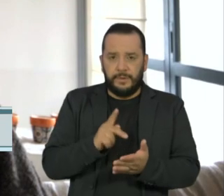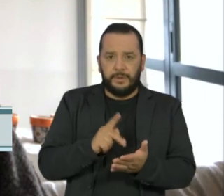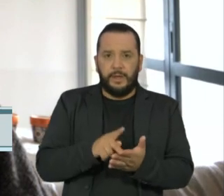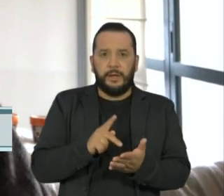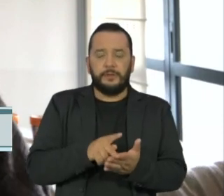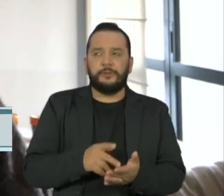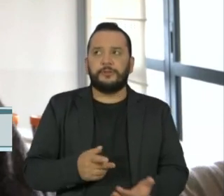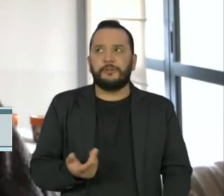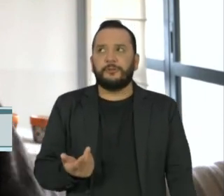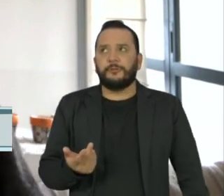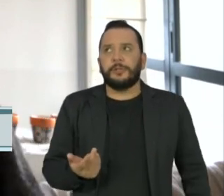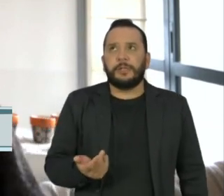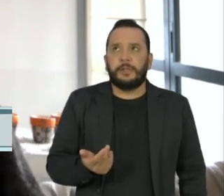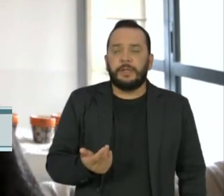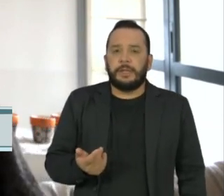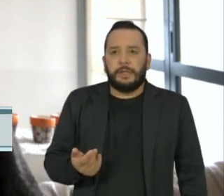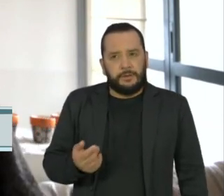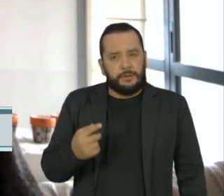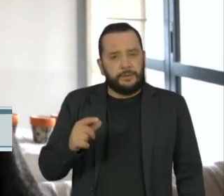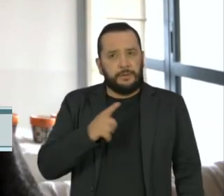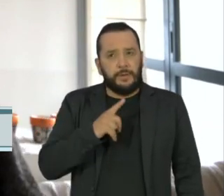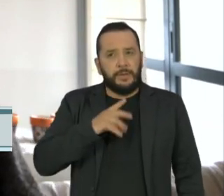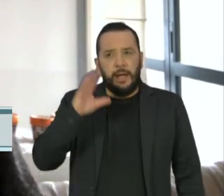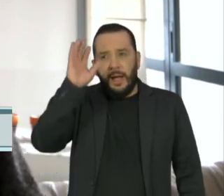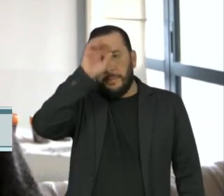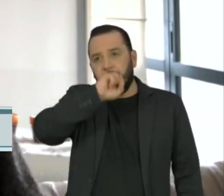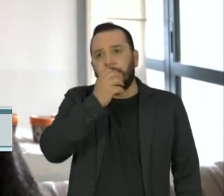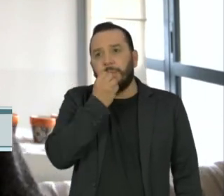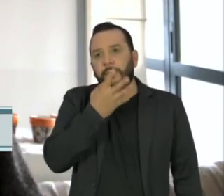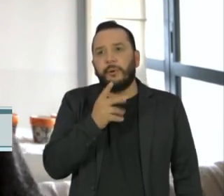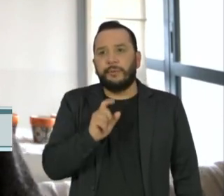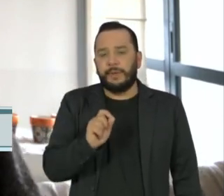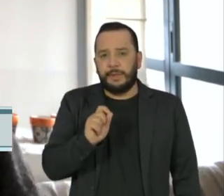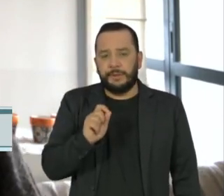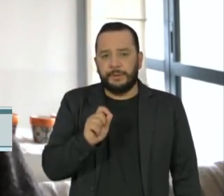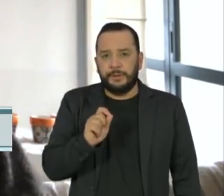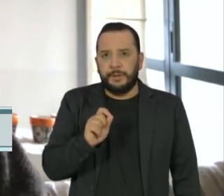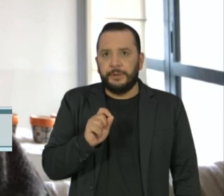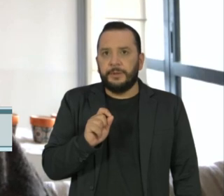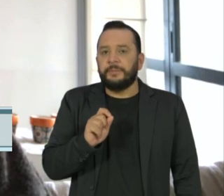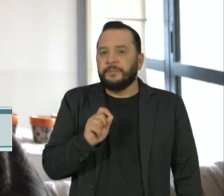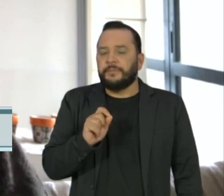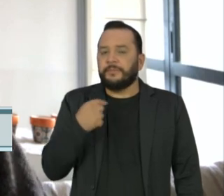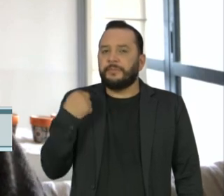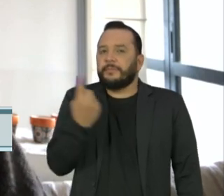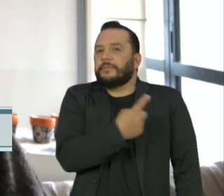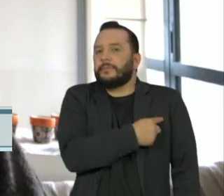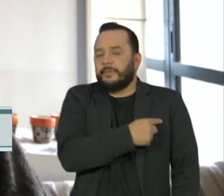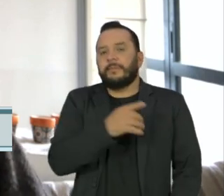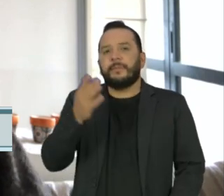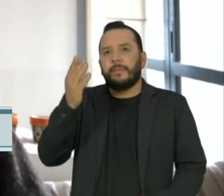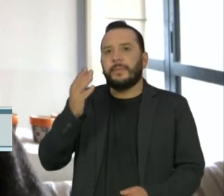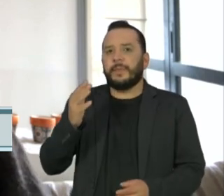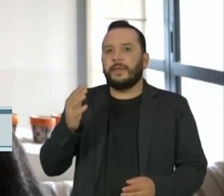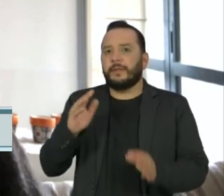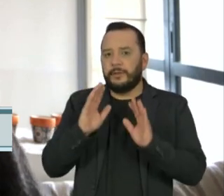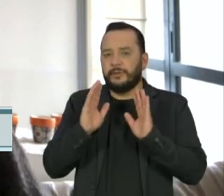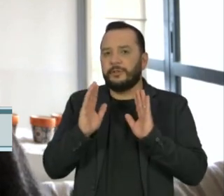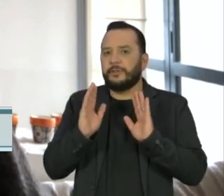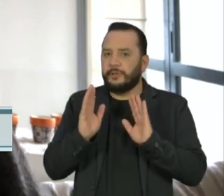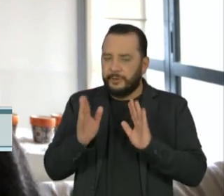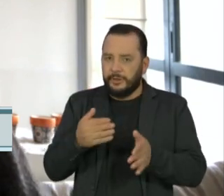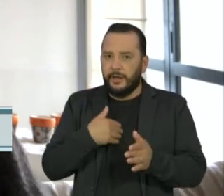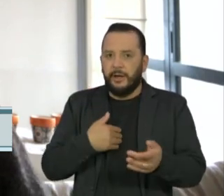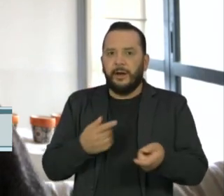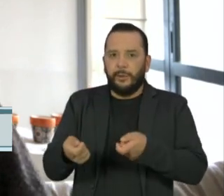serve, pelo menos a gente tem que tirar alguma coisa boa disso, que sirva para reforçar as medidas de contenção.